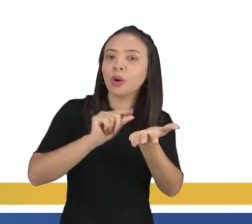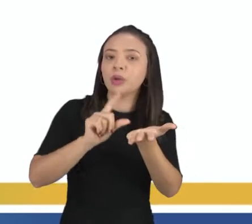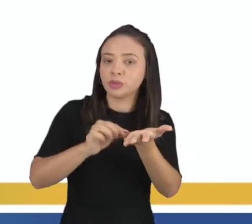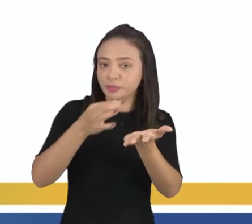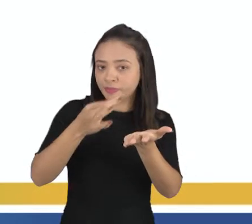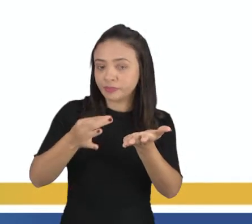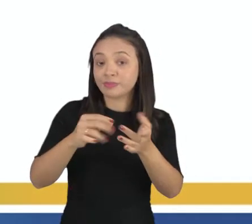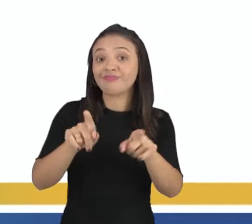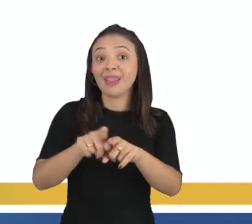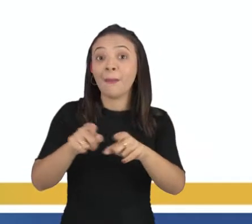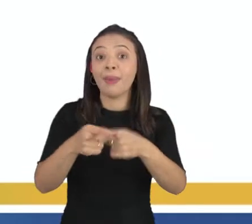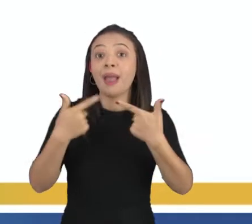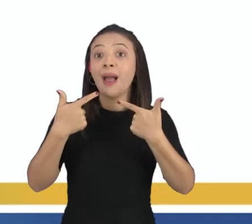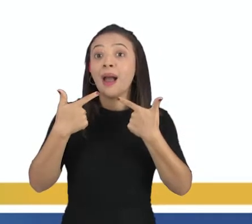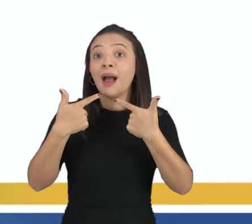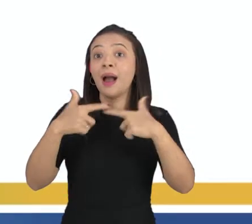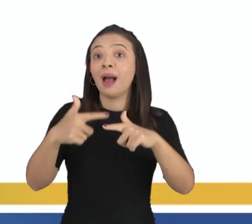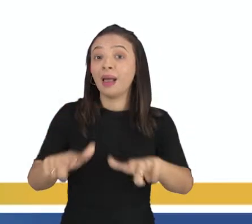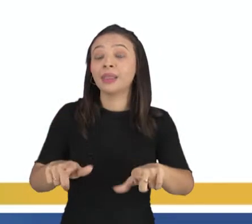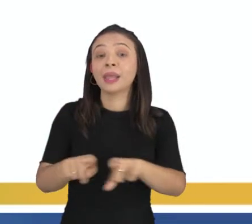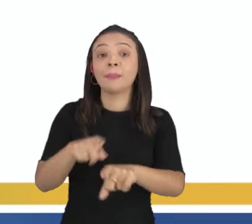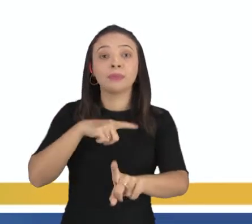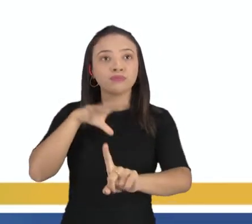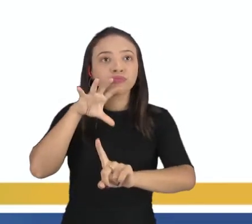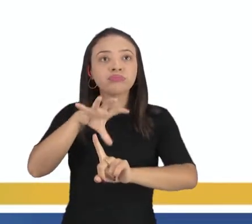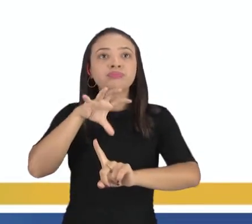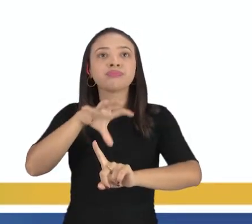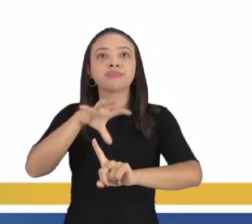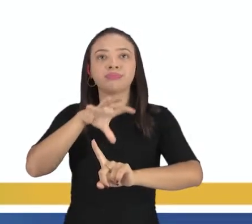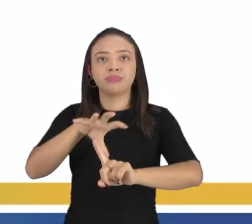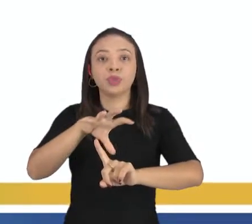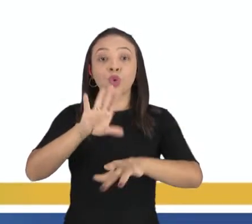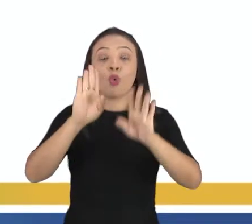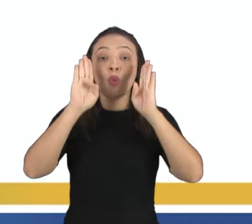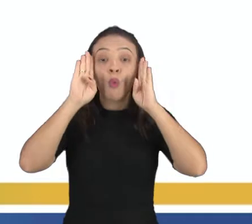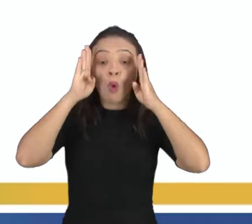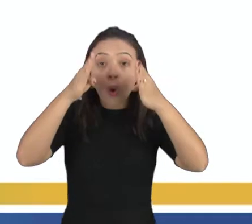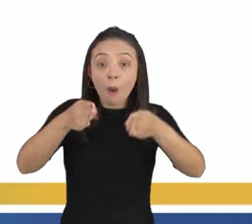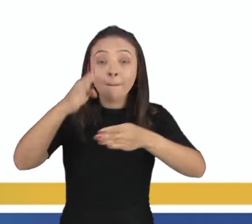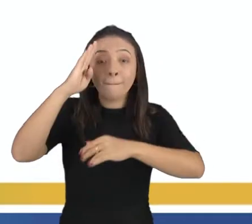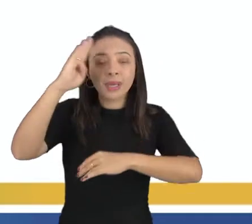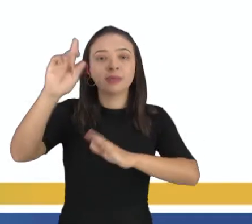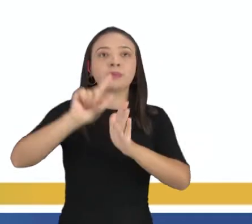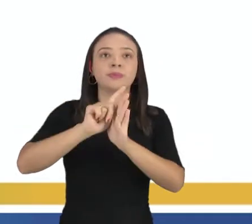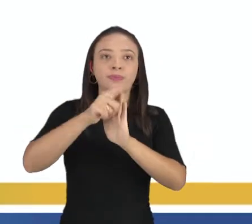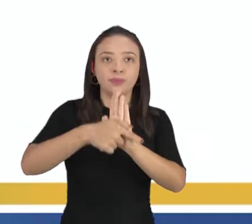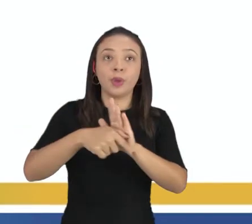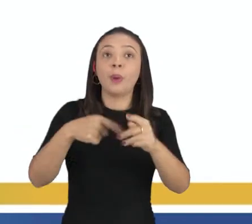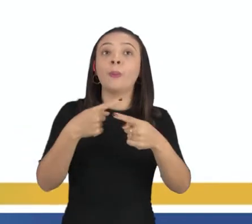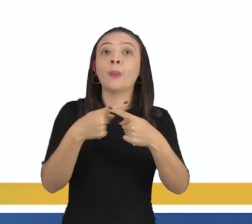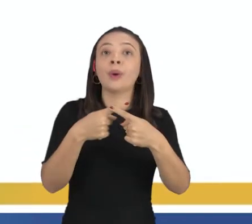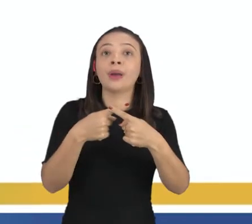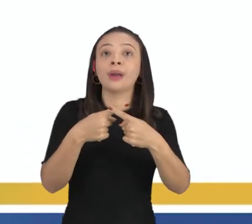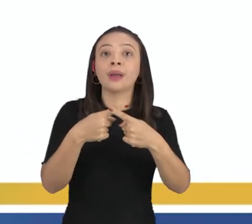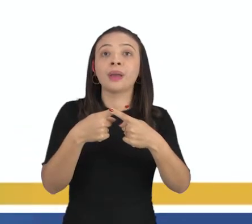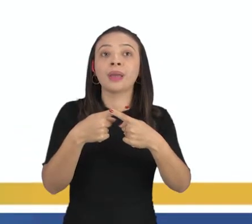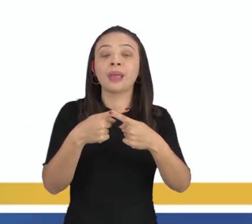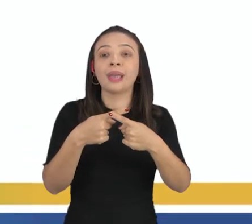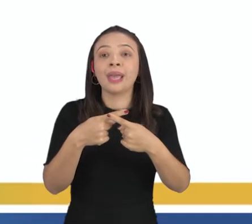da linguagem também sofre uma interferência no objetivo central desse gênero, pois se torna